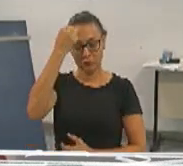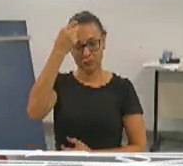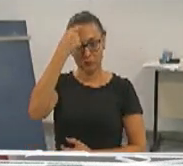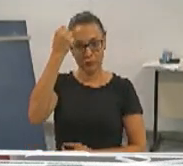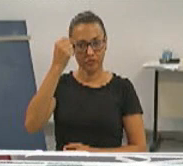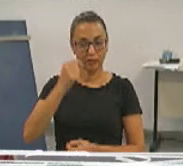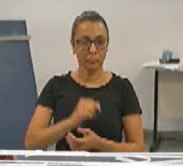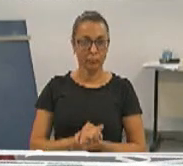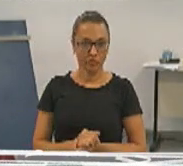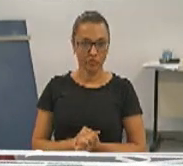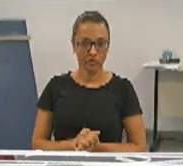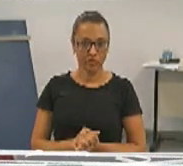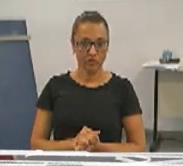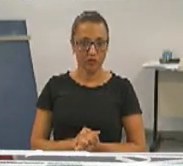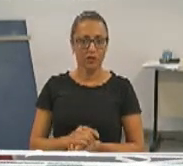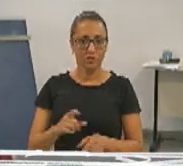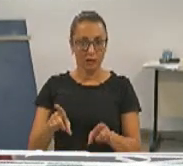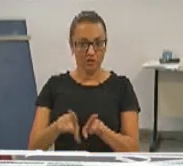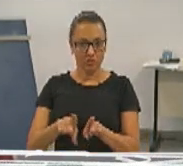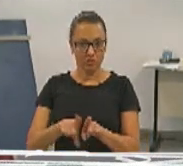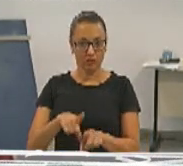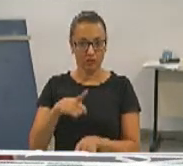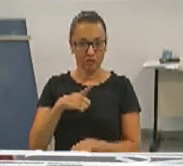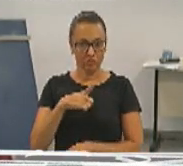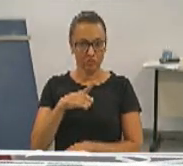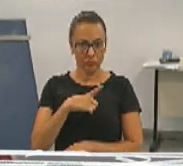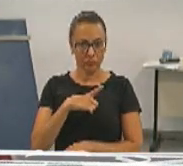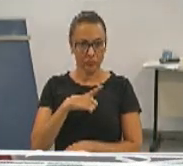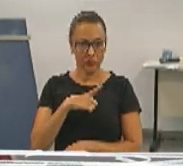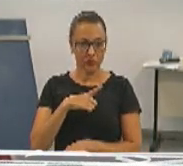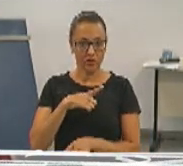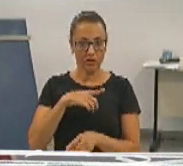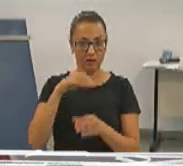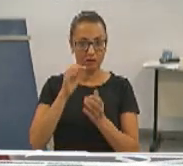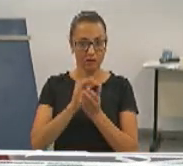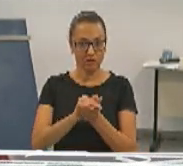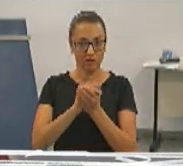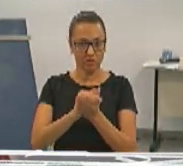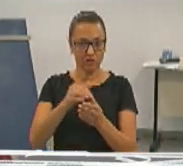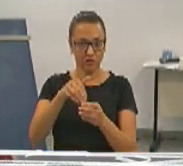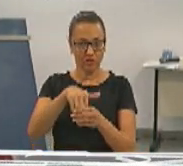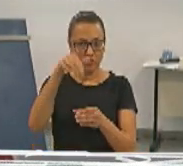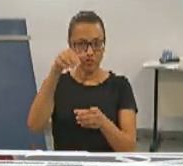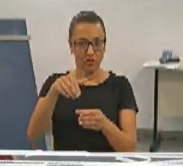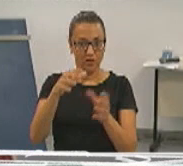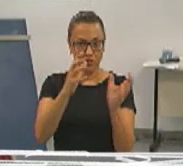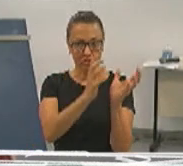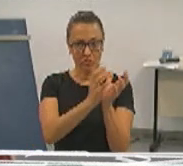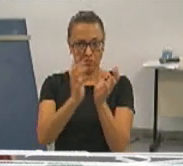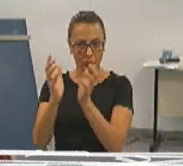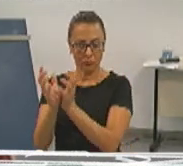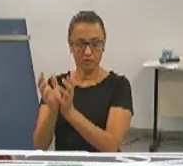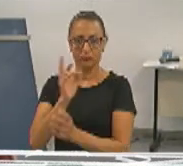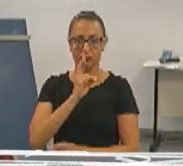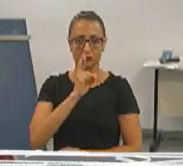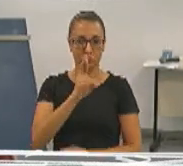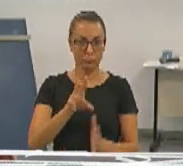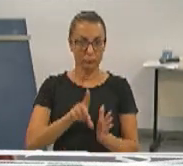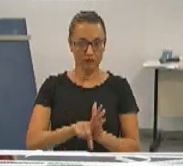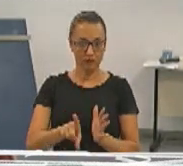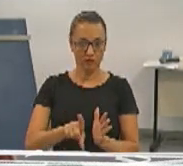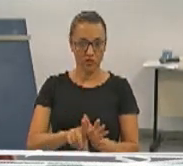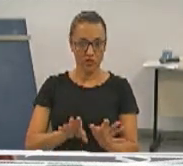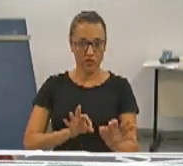e haverá um sorteio da ordem das chapas que responderão aos questionamentos, e a